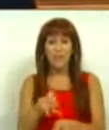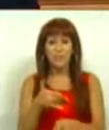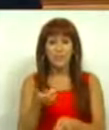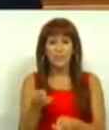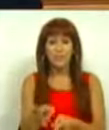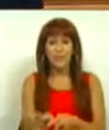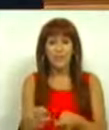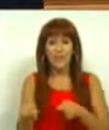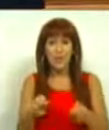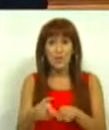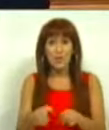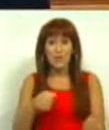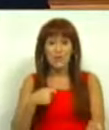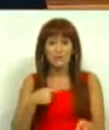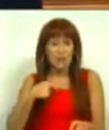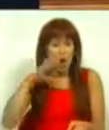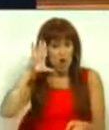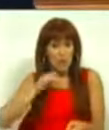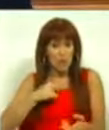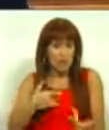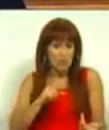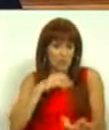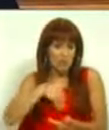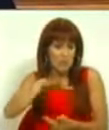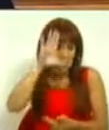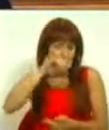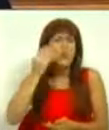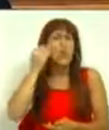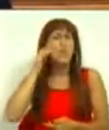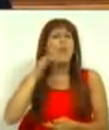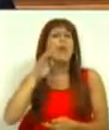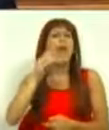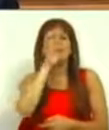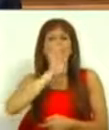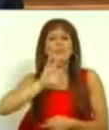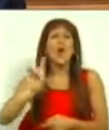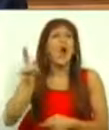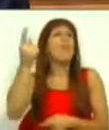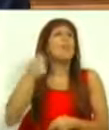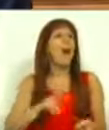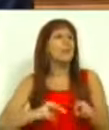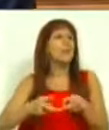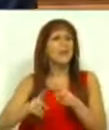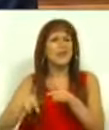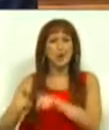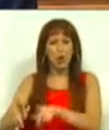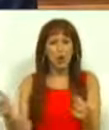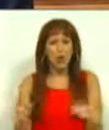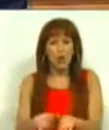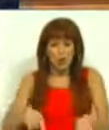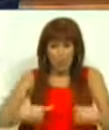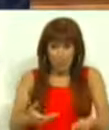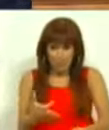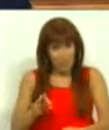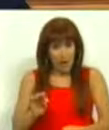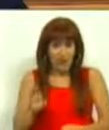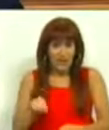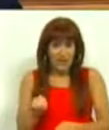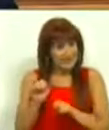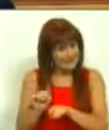verdade é que não sabemos e porventura não saberemos de que forma o PS concretizaria as alterações que o próprio